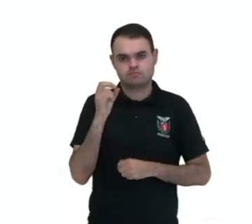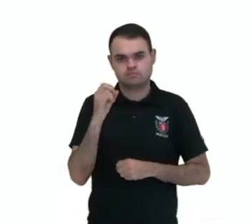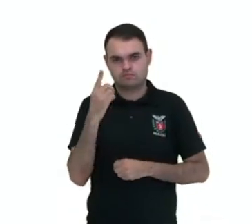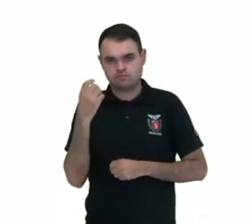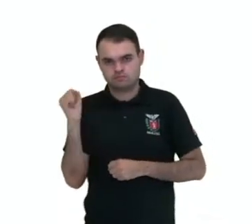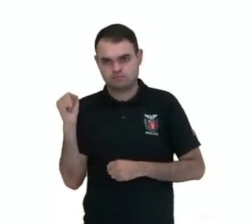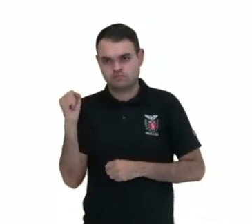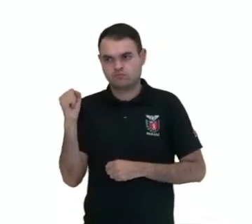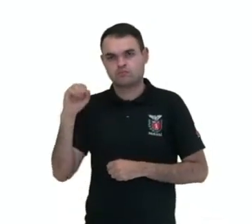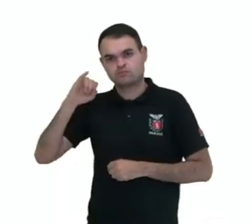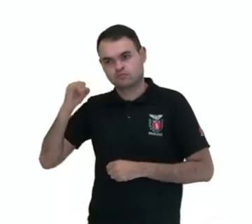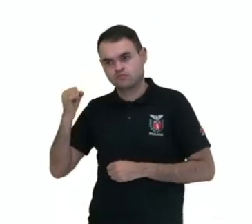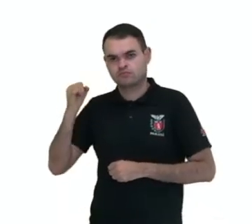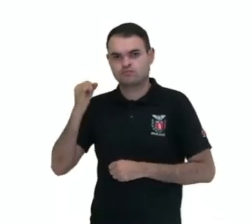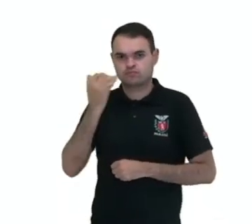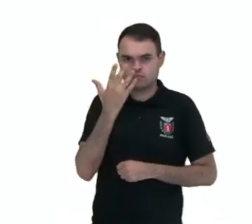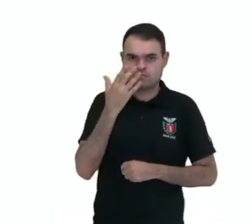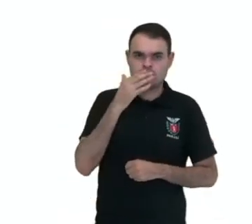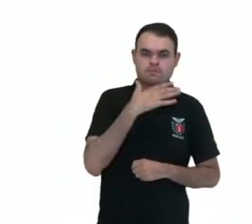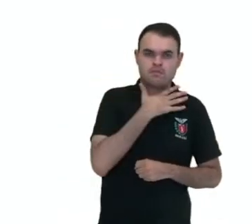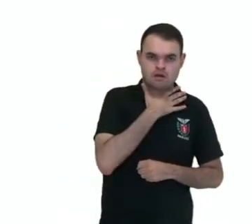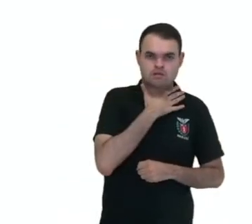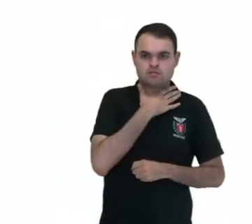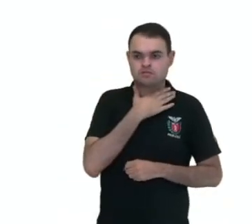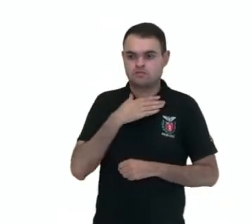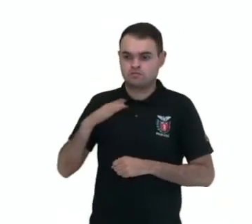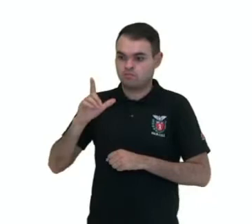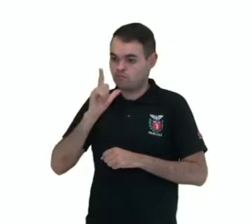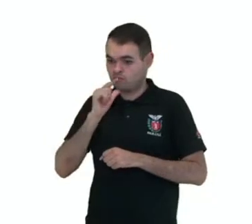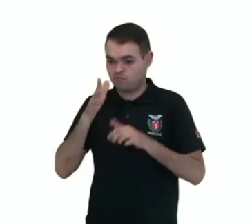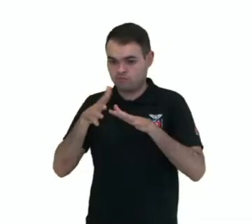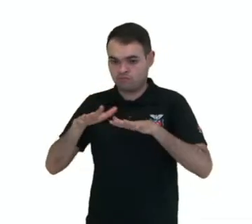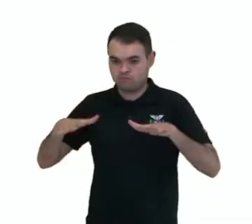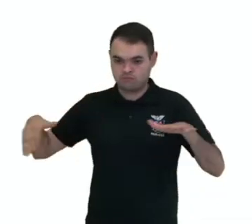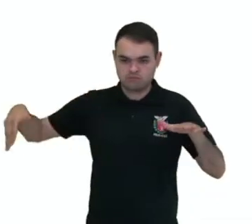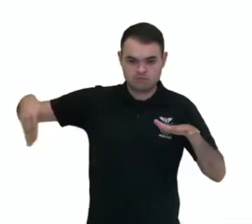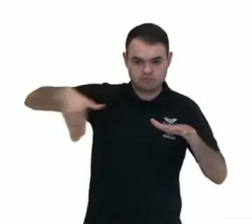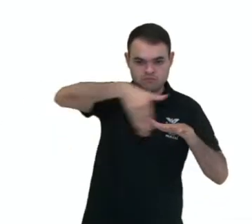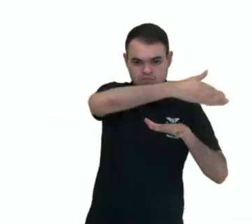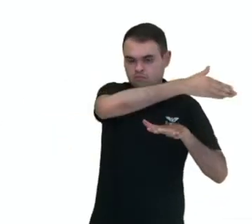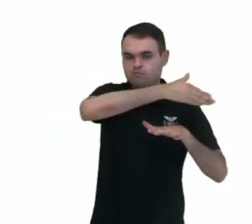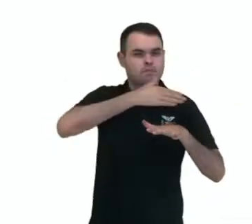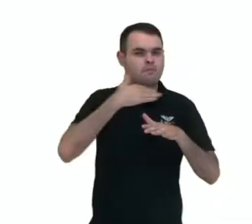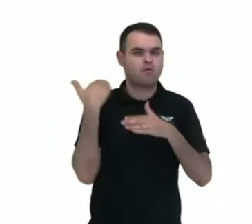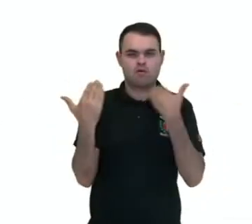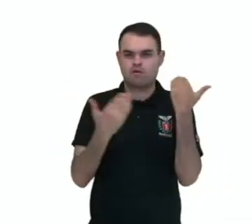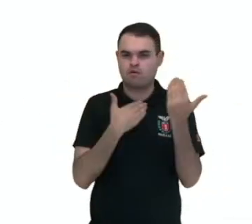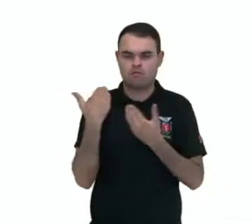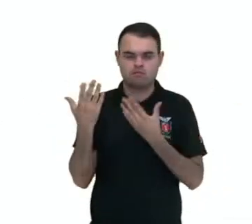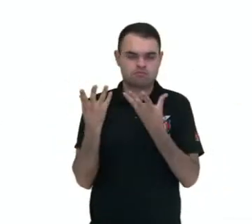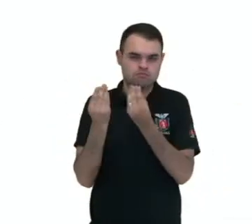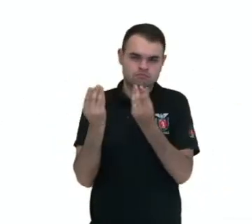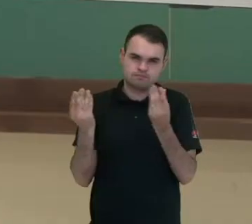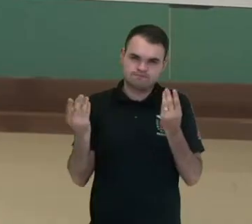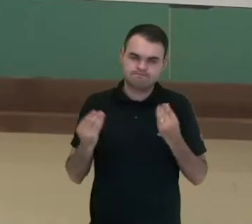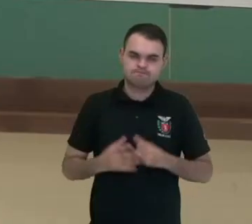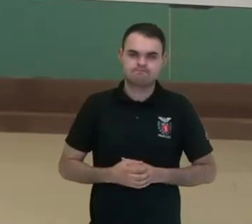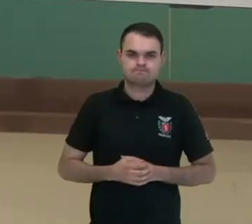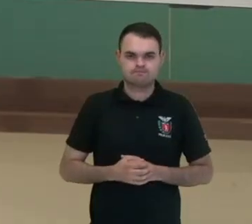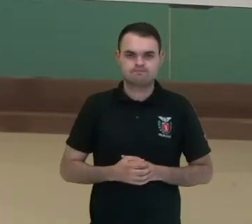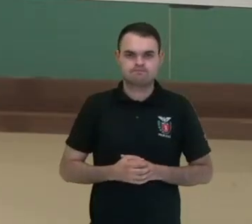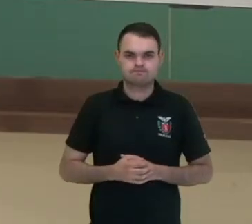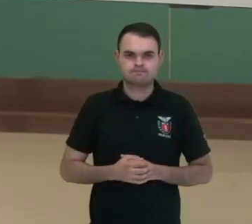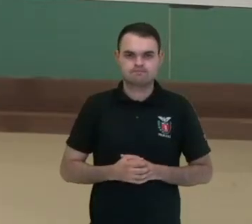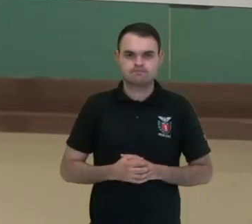cada 14 imigrantes que cruzou o Mediterrâneo não sobreviveu. Então vejam que no